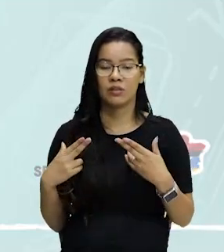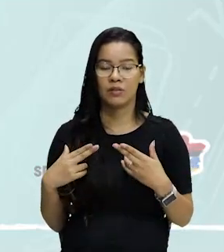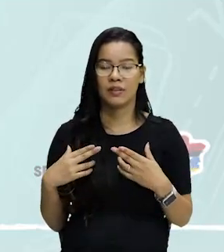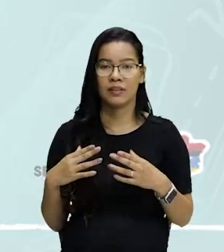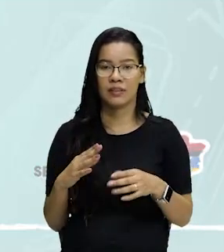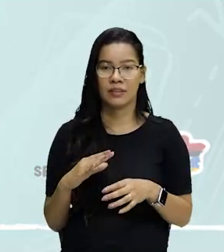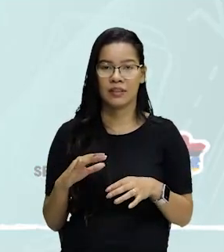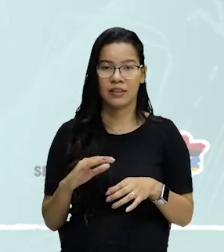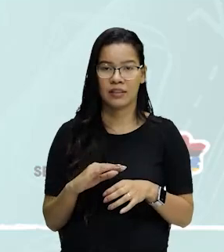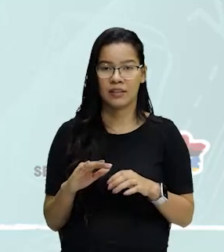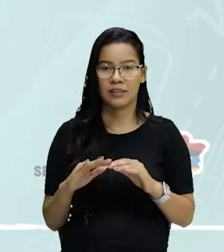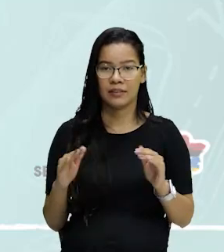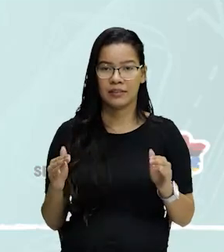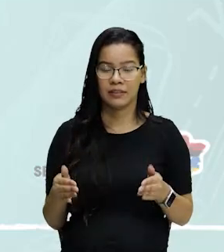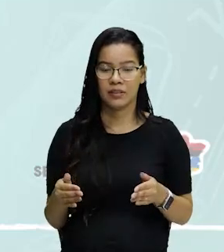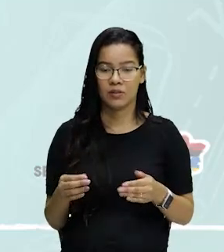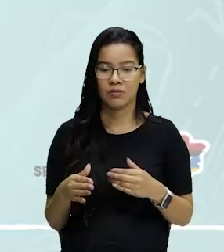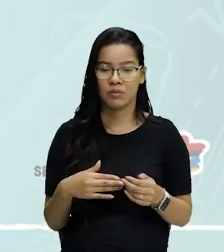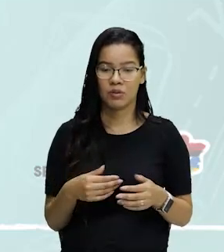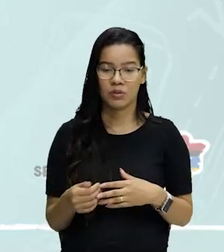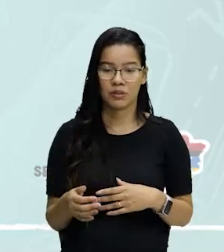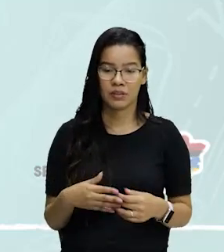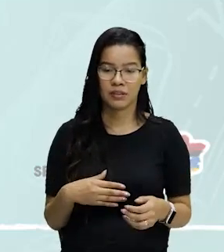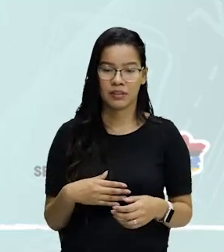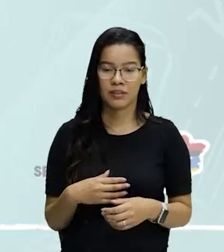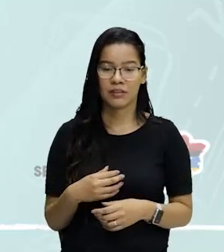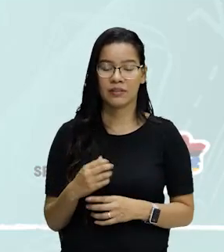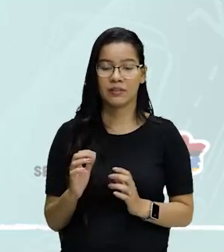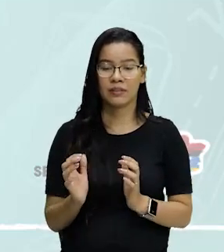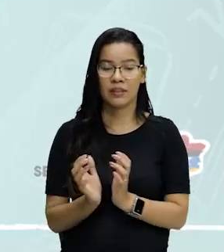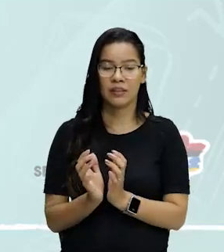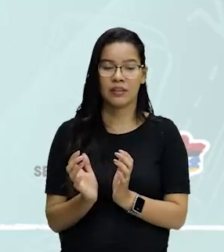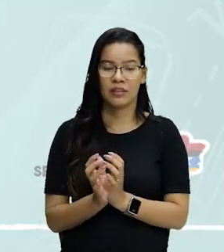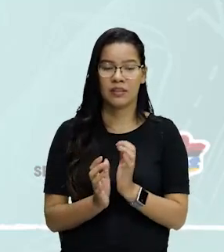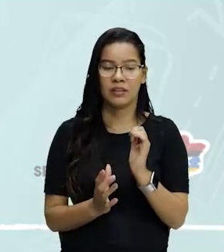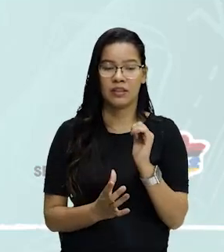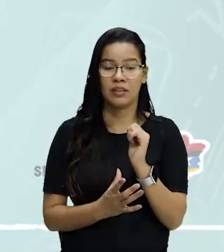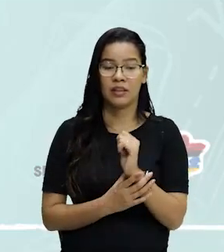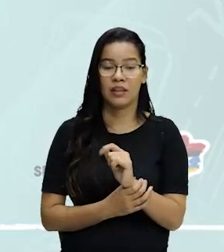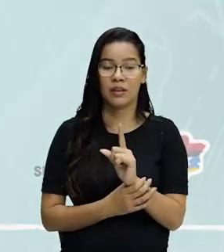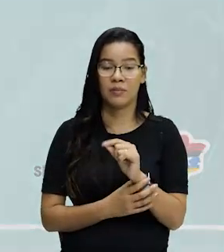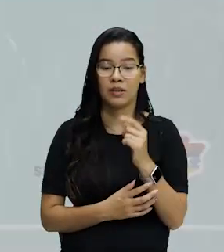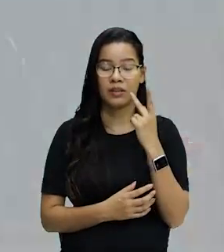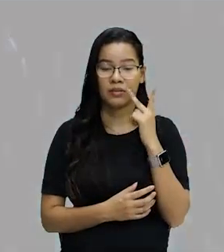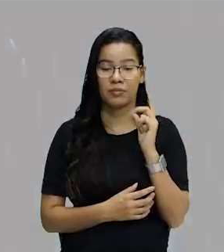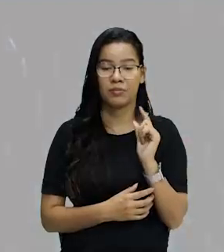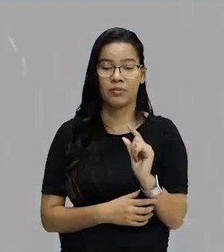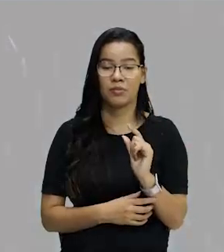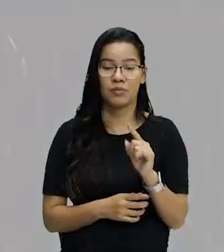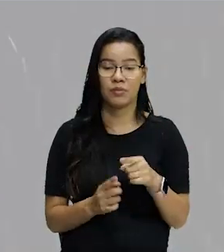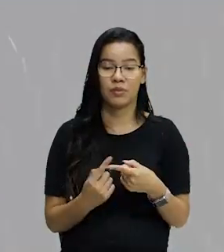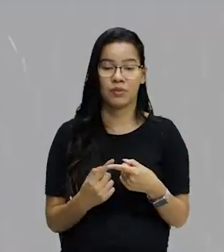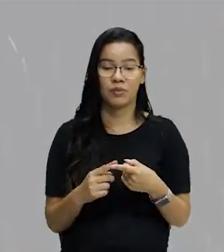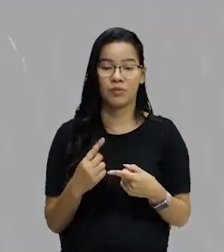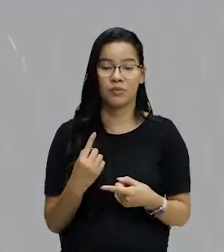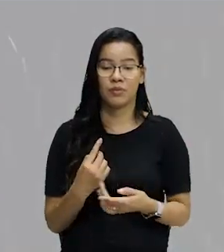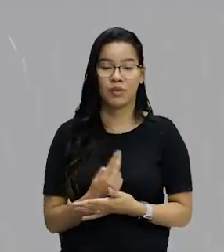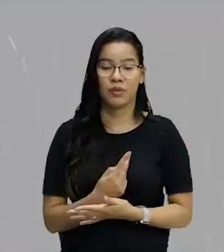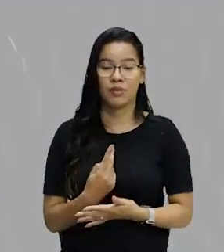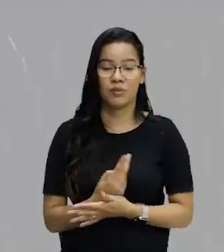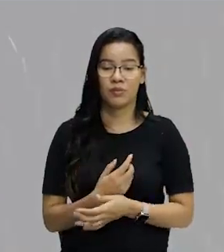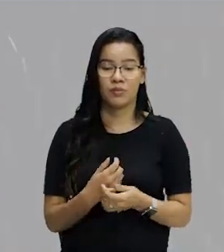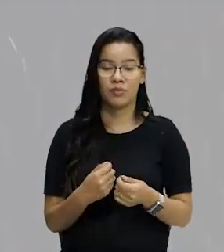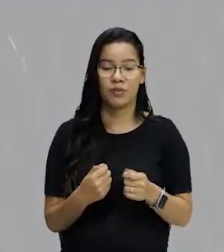vocês. Ou qualquer outro equipamento de segurança, este é um estilo para poucos, pois um erro pode ser